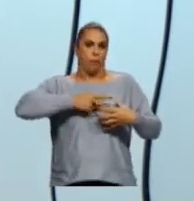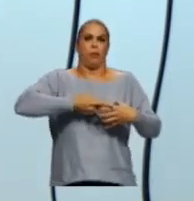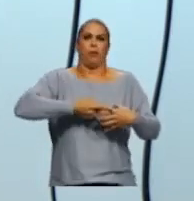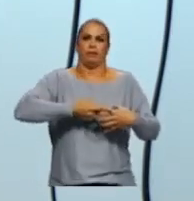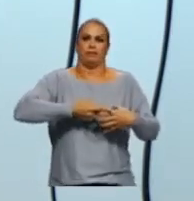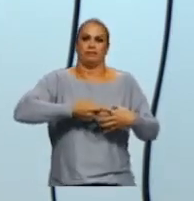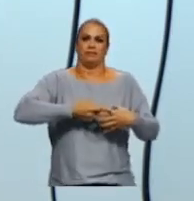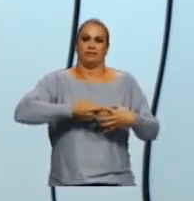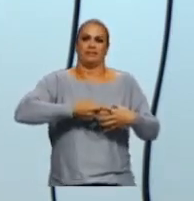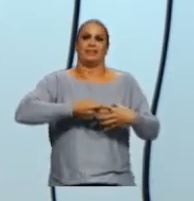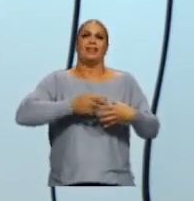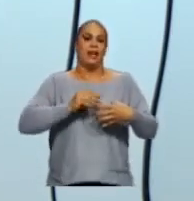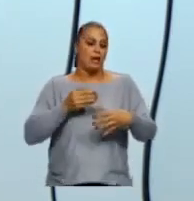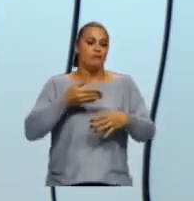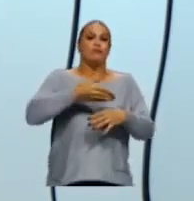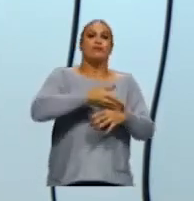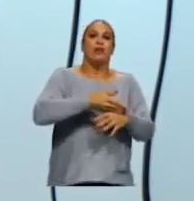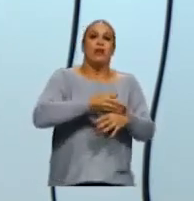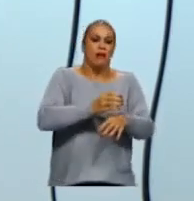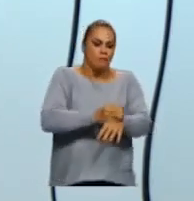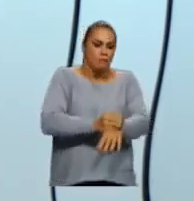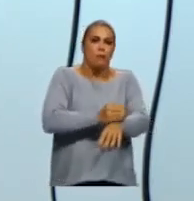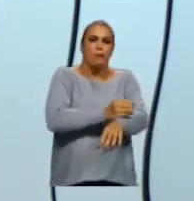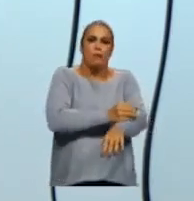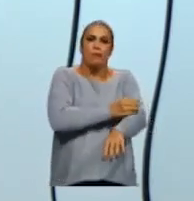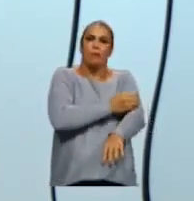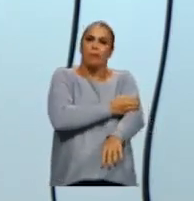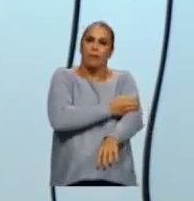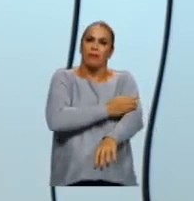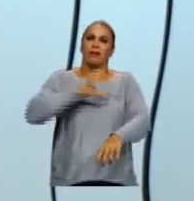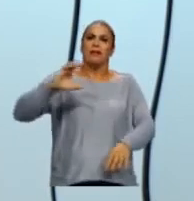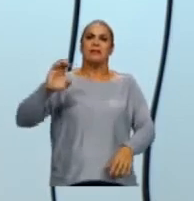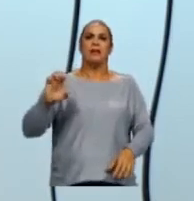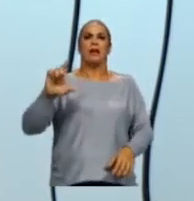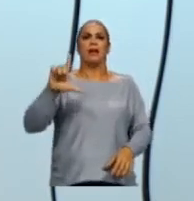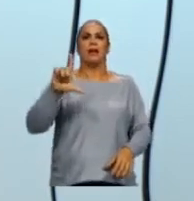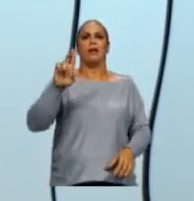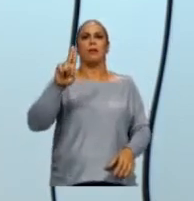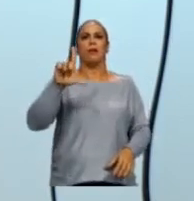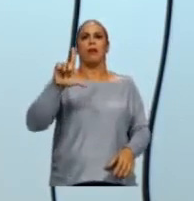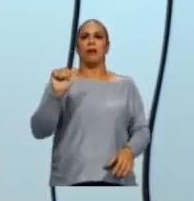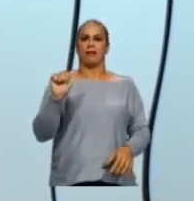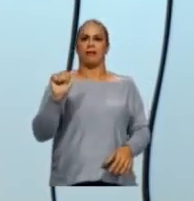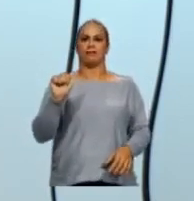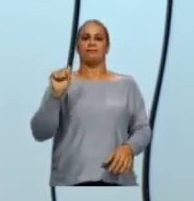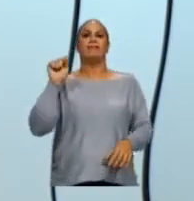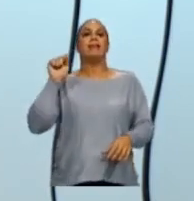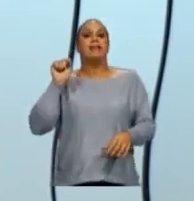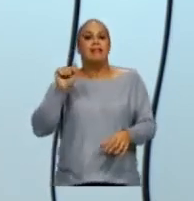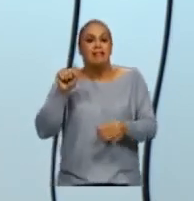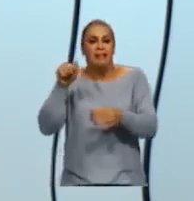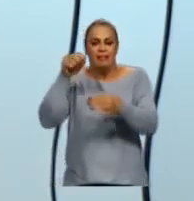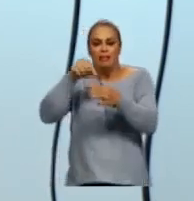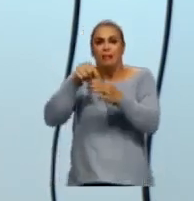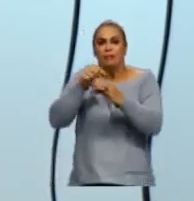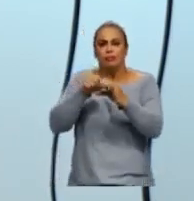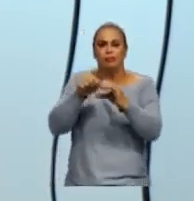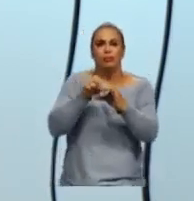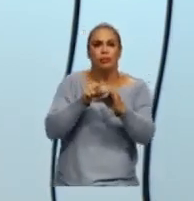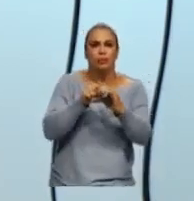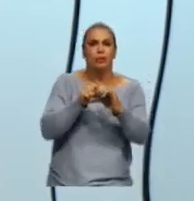digestivo, vai acontecer essa combustão, essa queima, que vai originar energia e gás carbônico. Essa energia